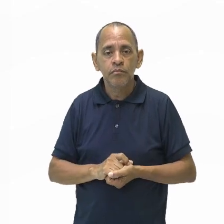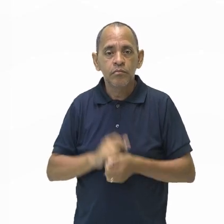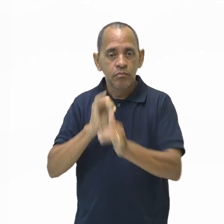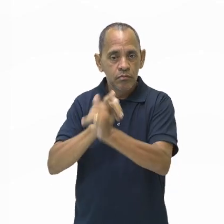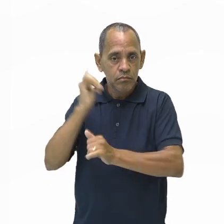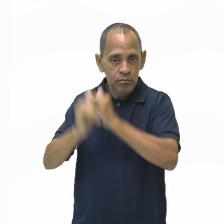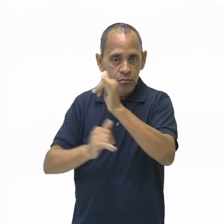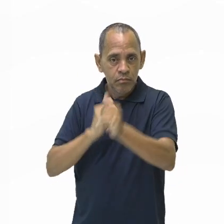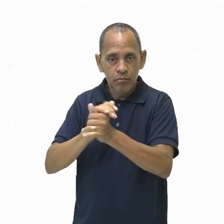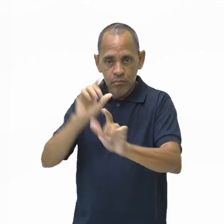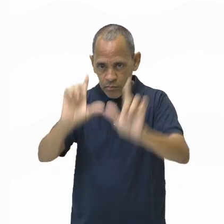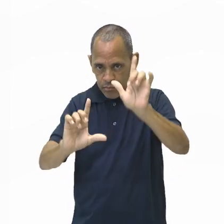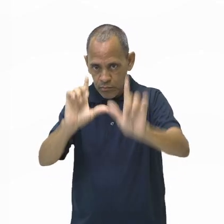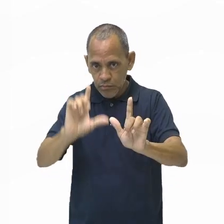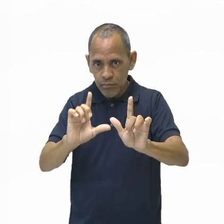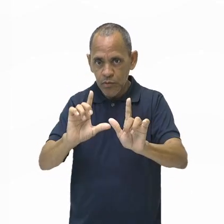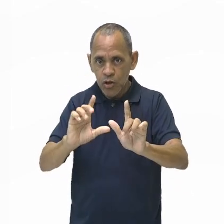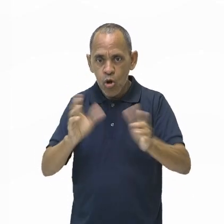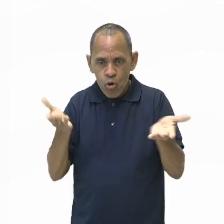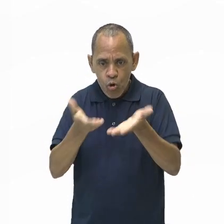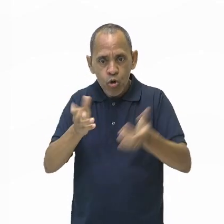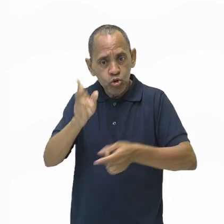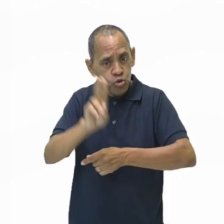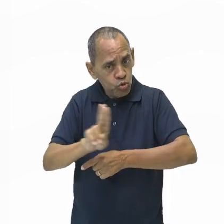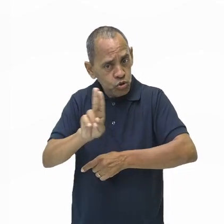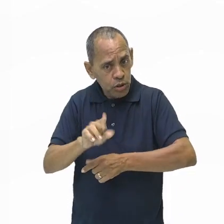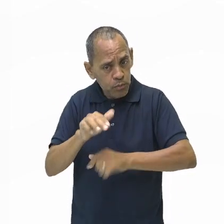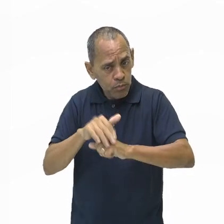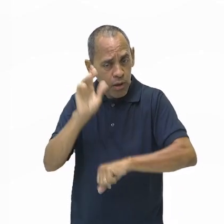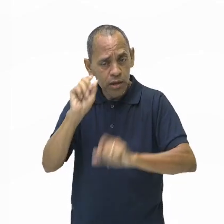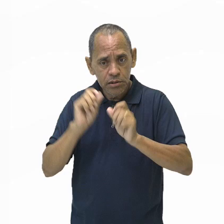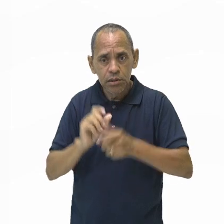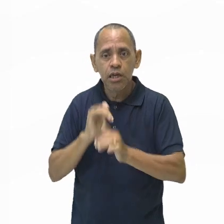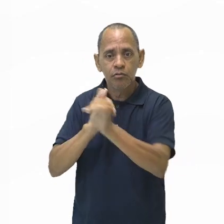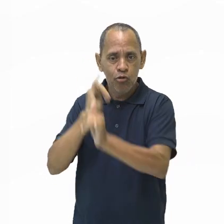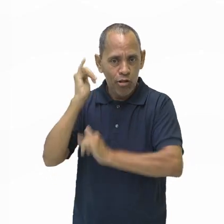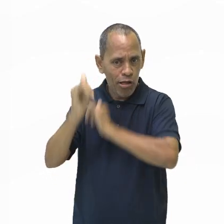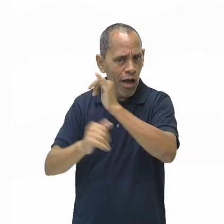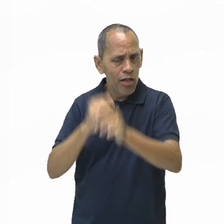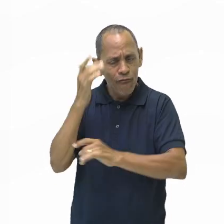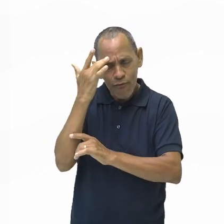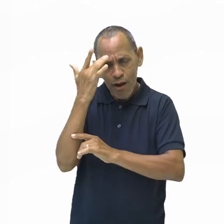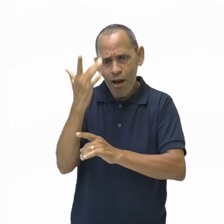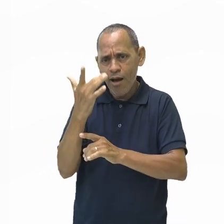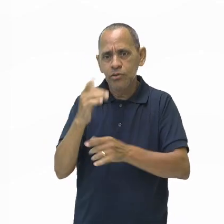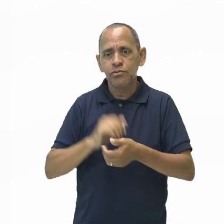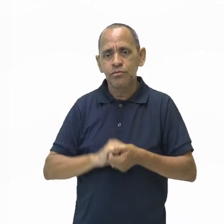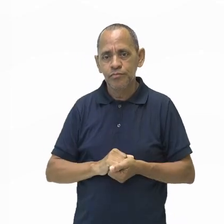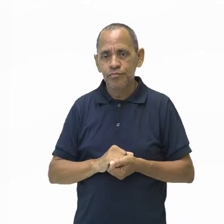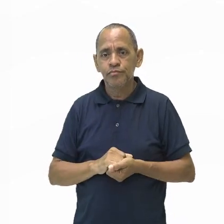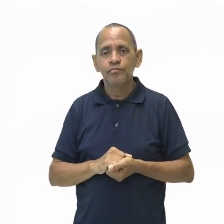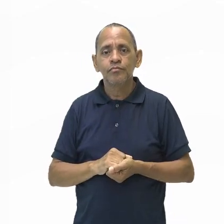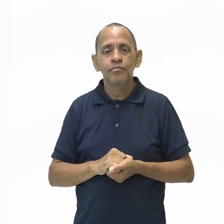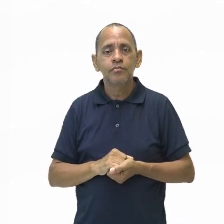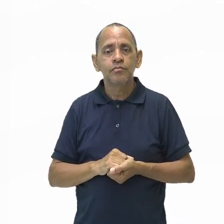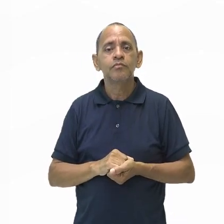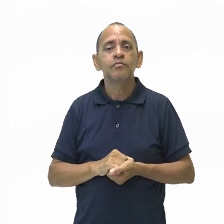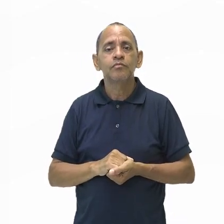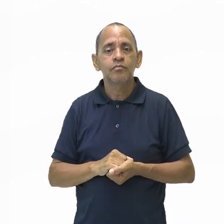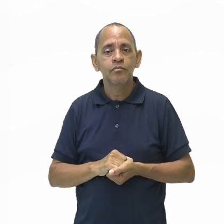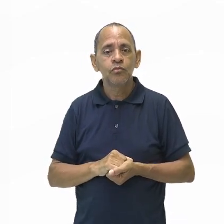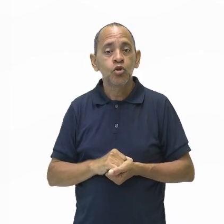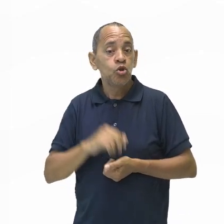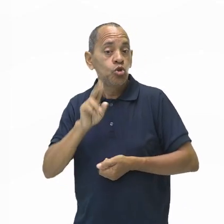utiliza bastante o quê? Online, né? Todas as vezes é muito mais fácil hoje de forma online. Quando recebe o nome de